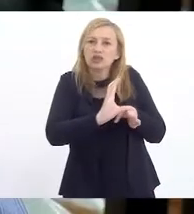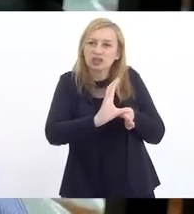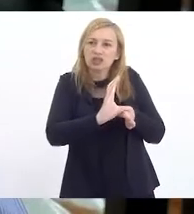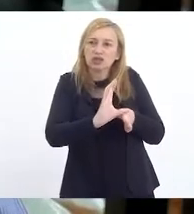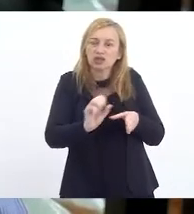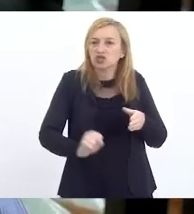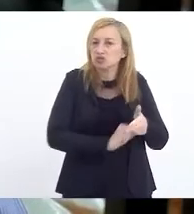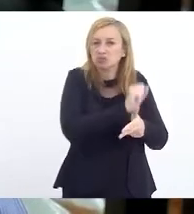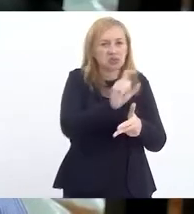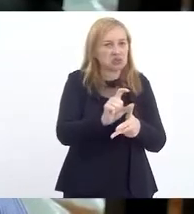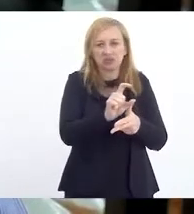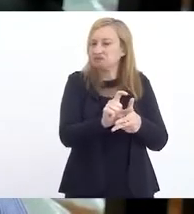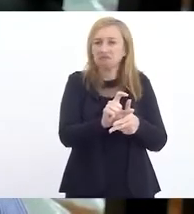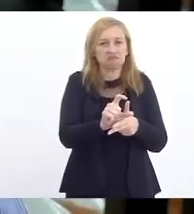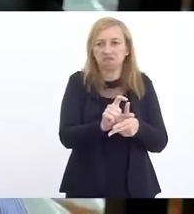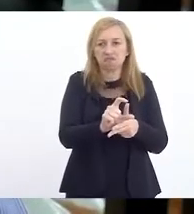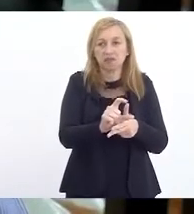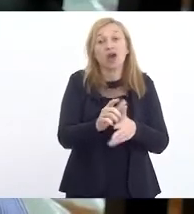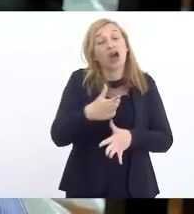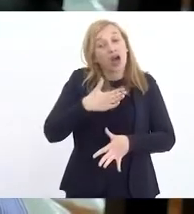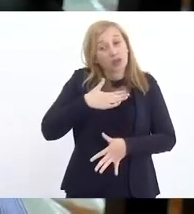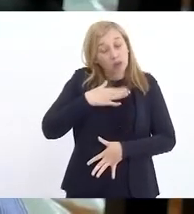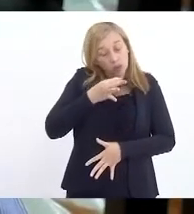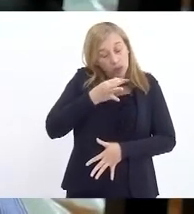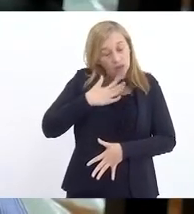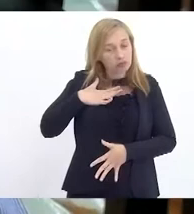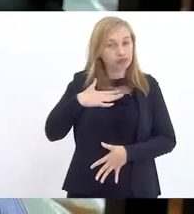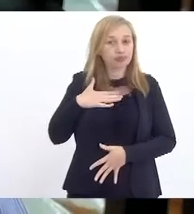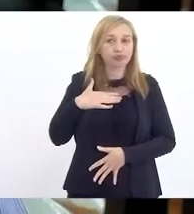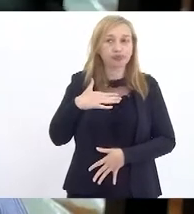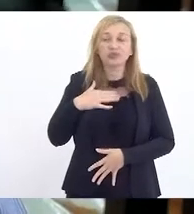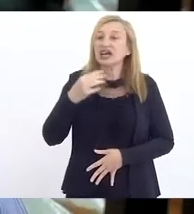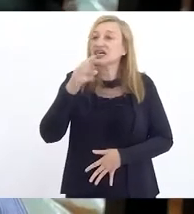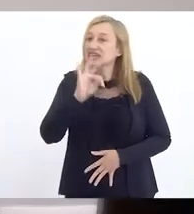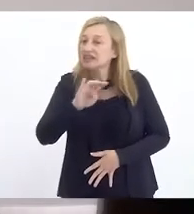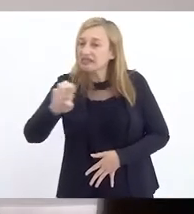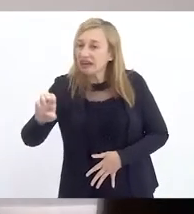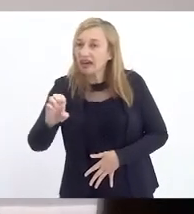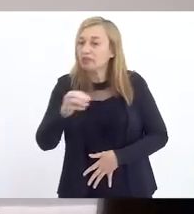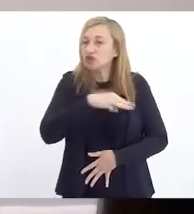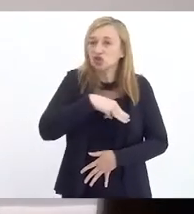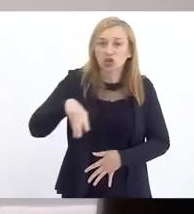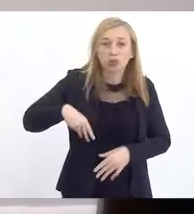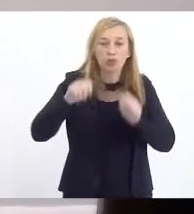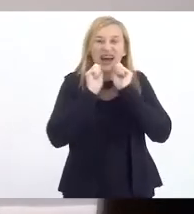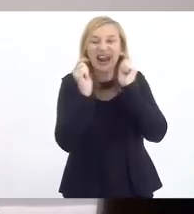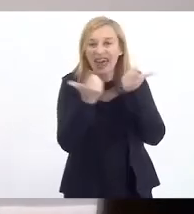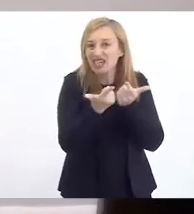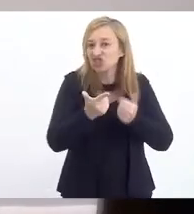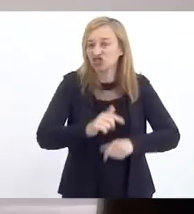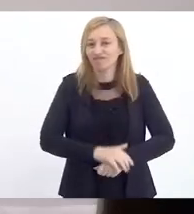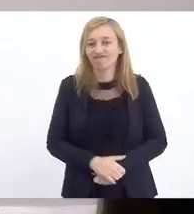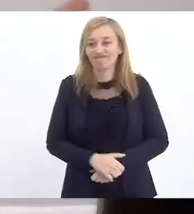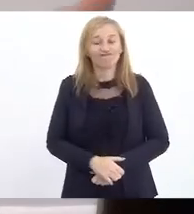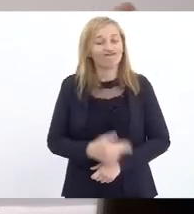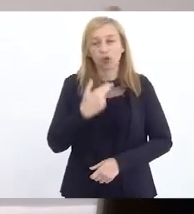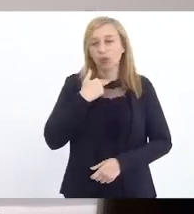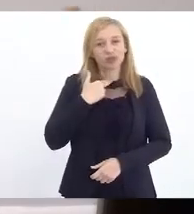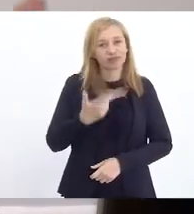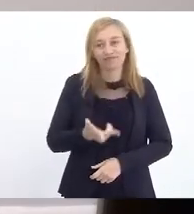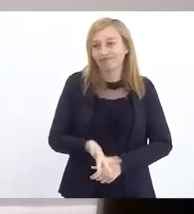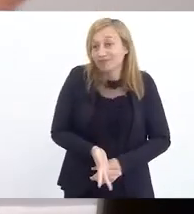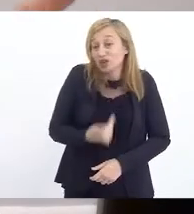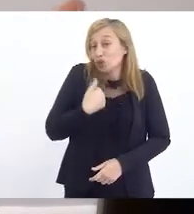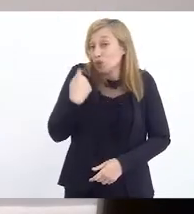poder executivo. Esse é o meu princípio. TCE, Ministério Público, alerge. Não pode, pô. Nós